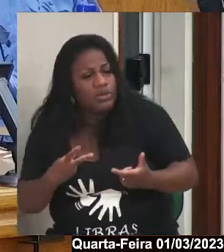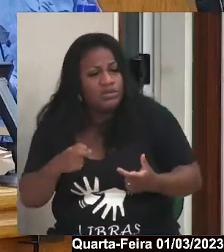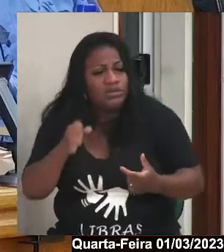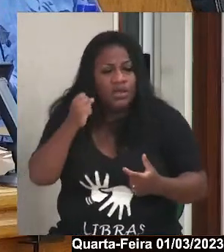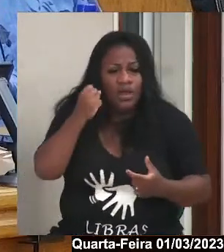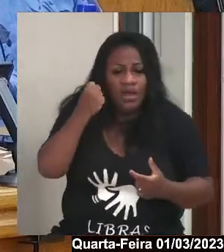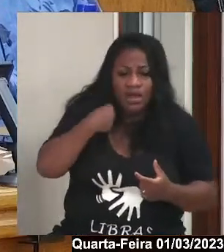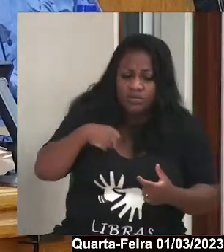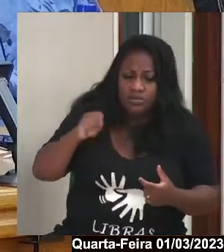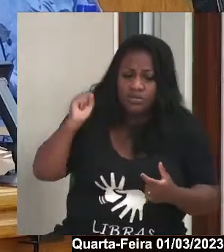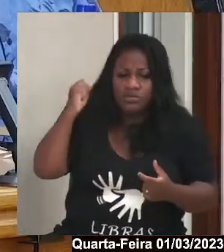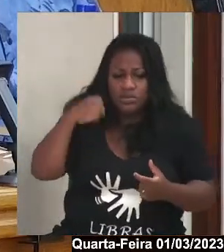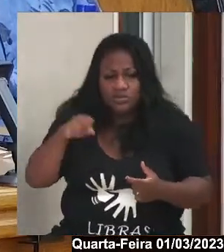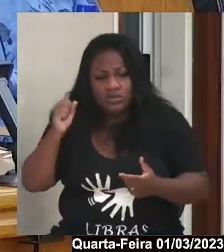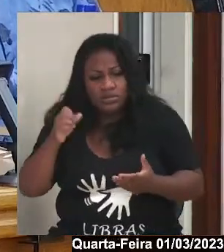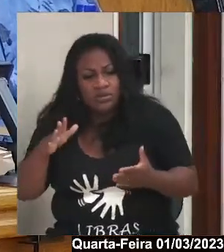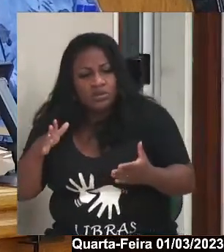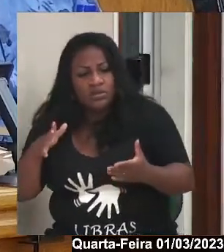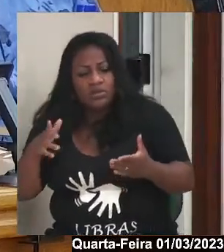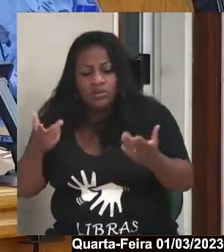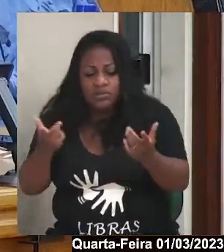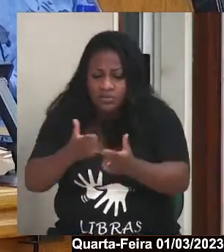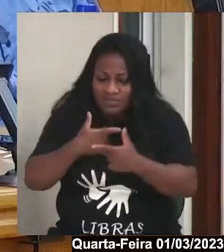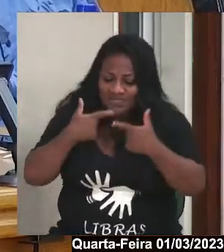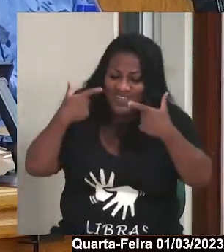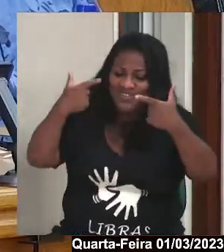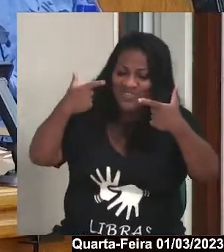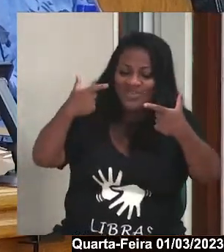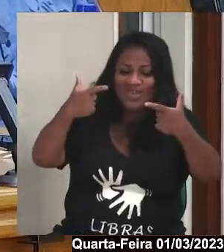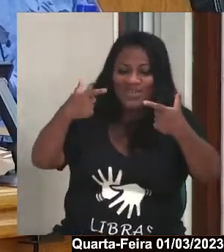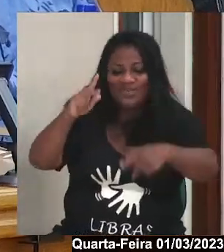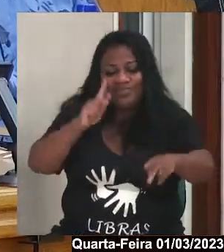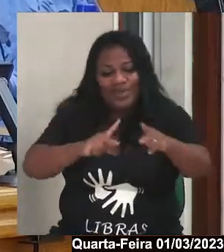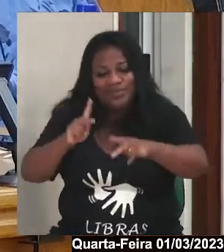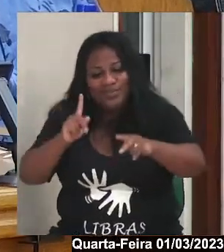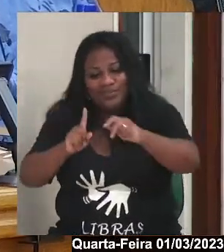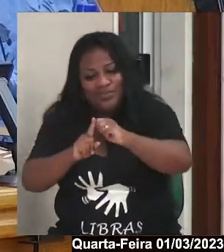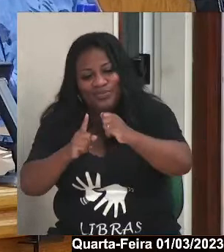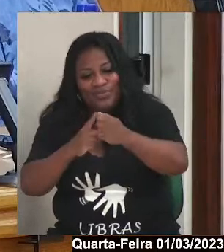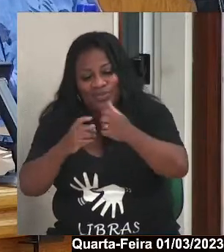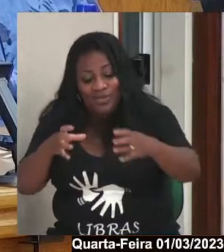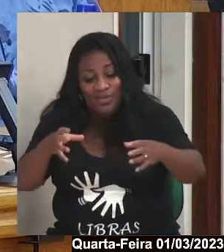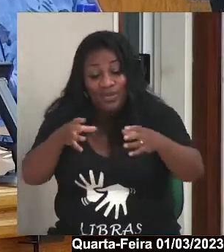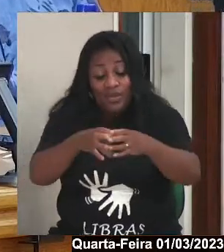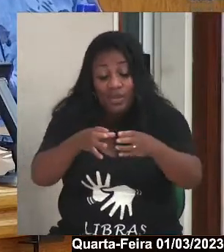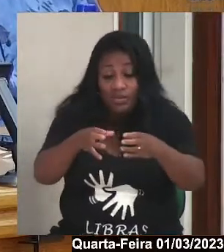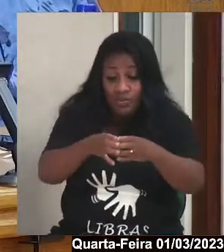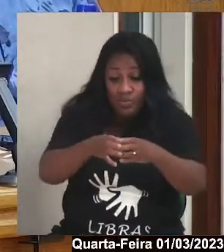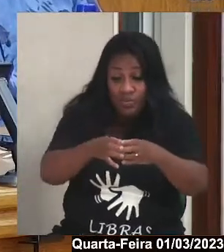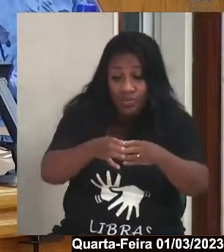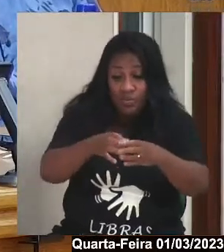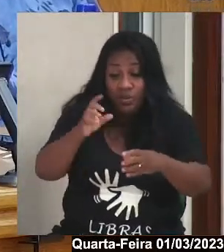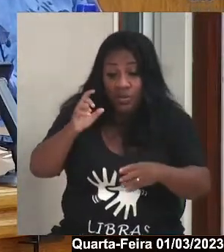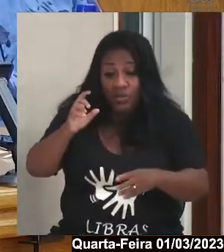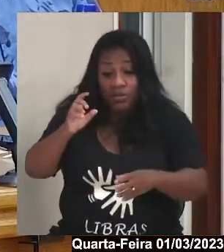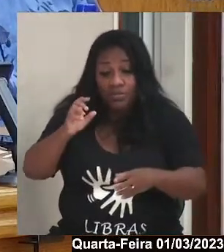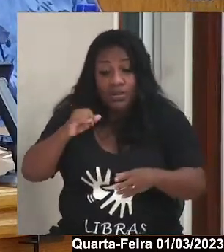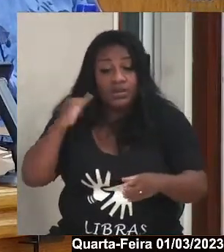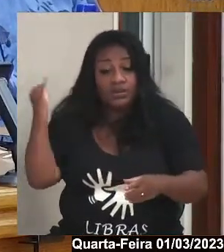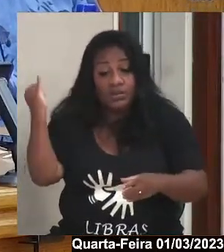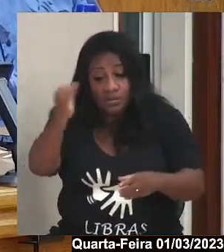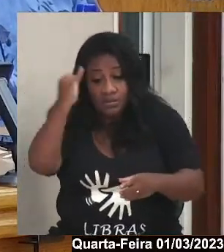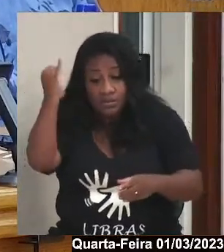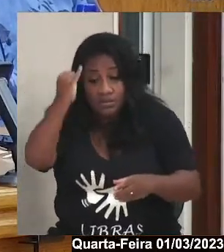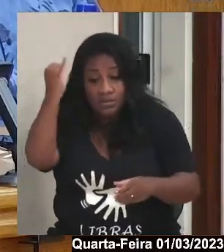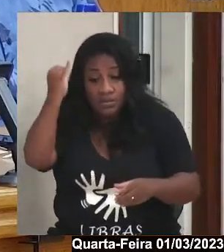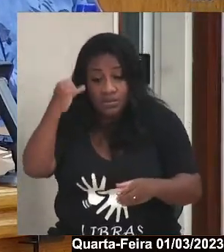de associações e delegados que serão escolhidos ali pelaquela população, debater assuntos importantes de cada